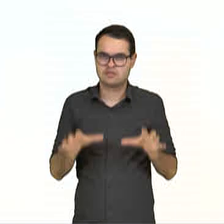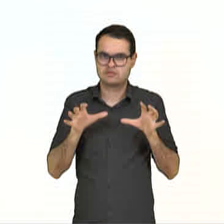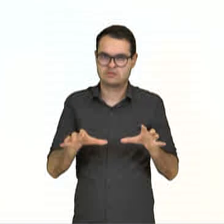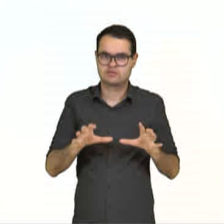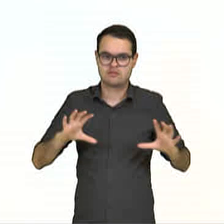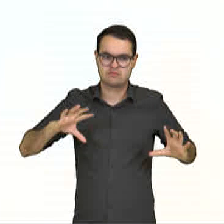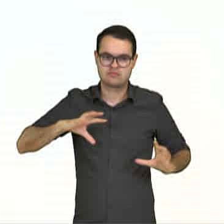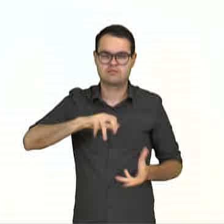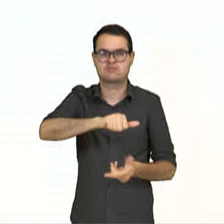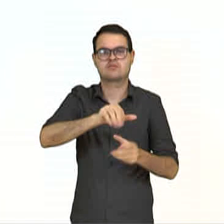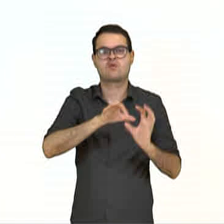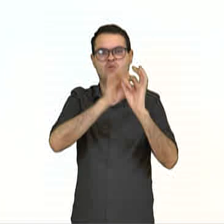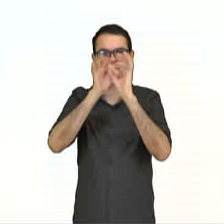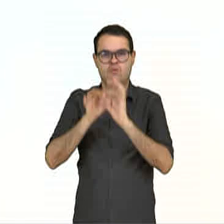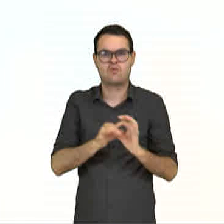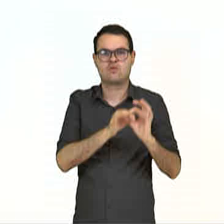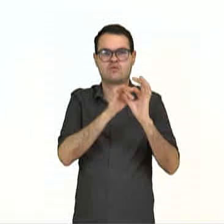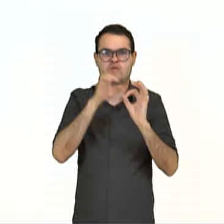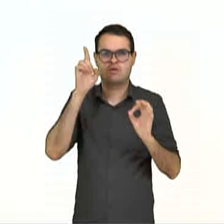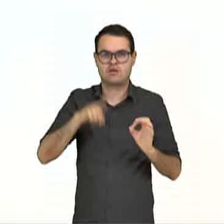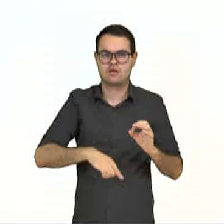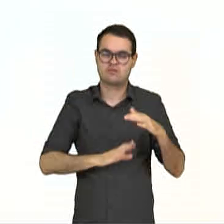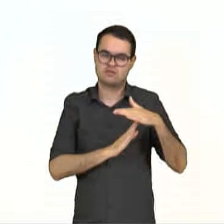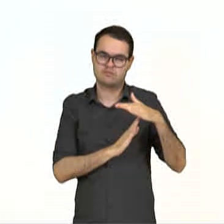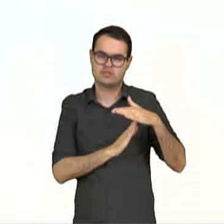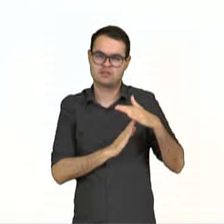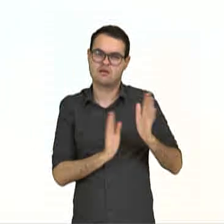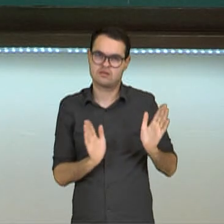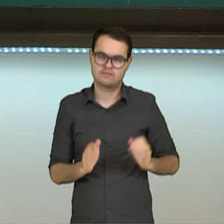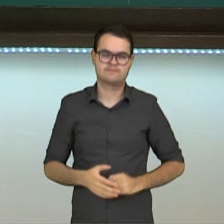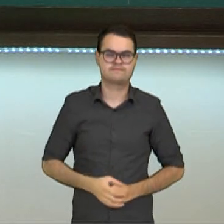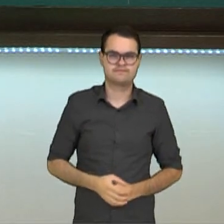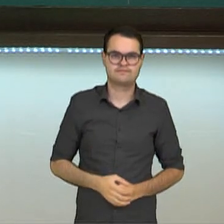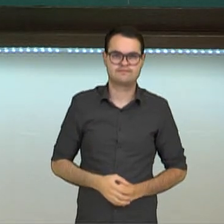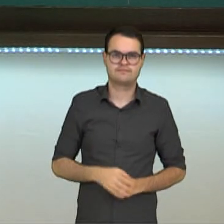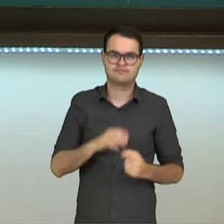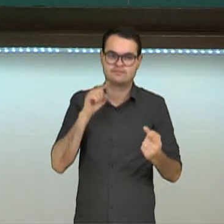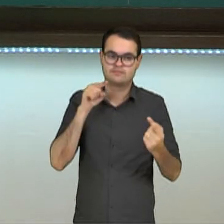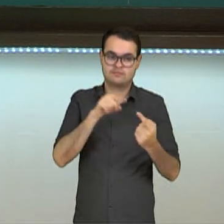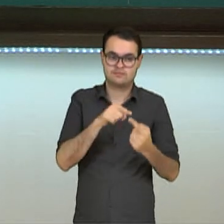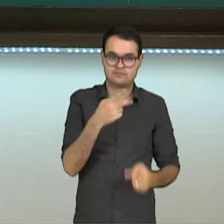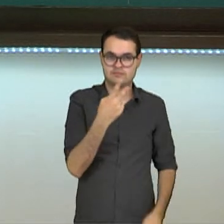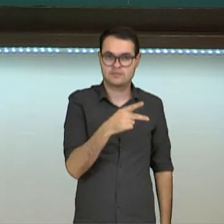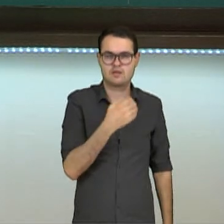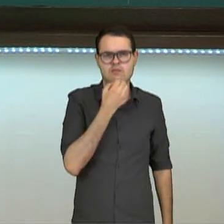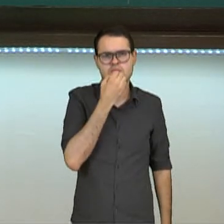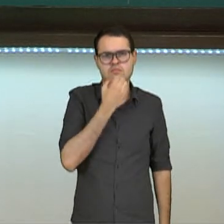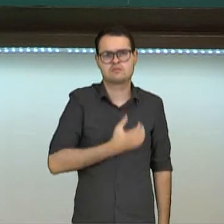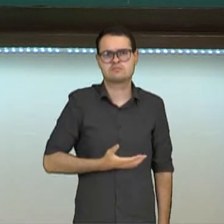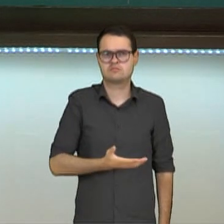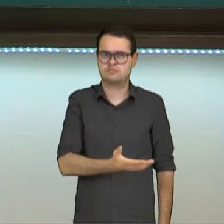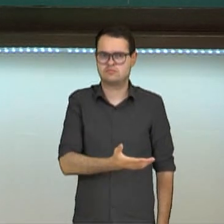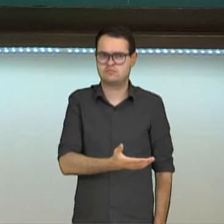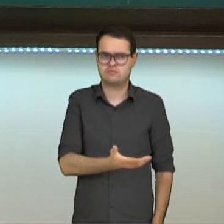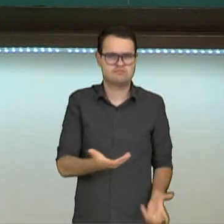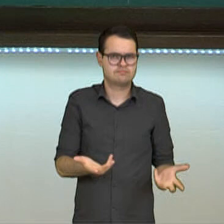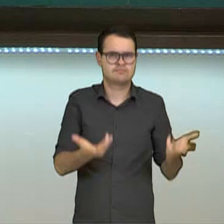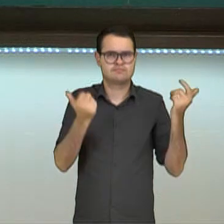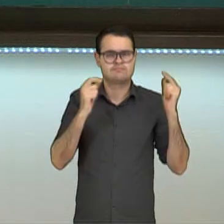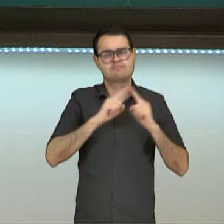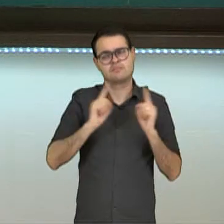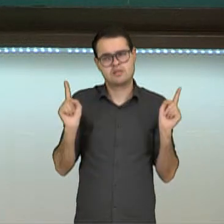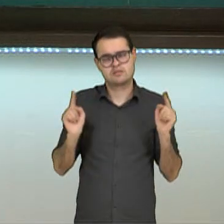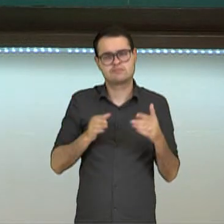um papel relativamente limitado. O objetivo é bom, o que eles querem fazer é excelente, só